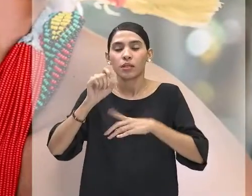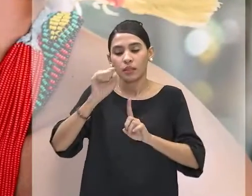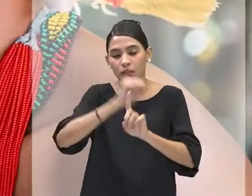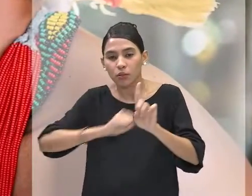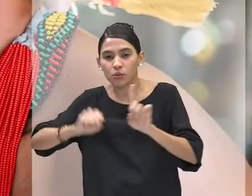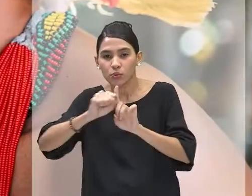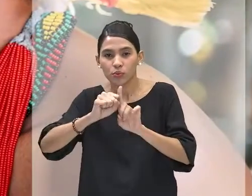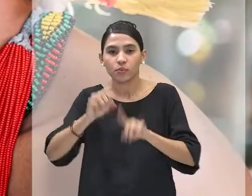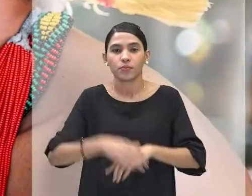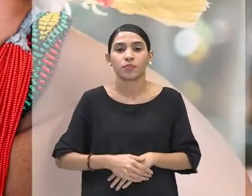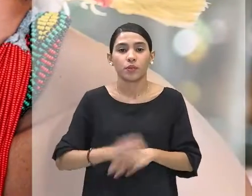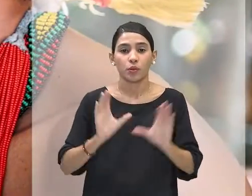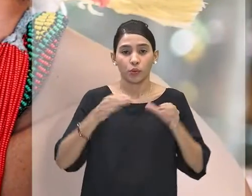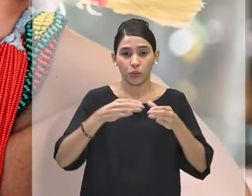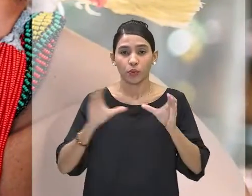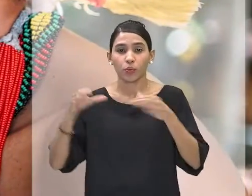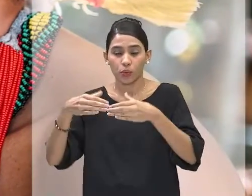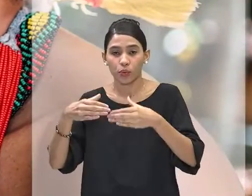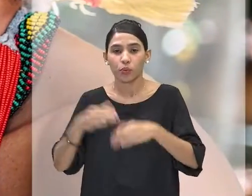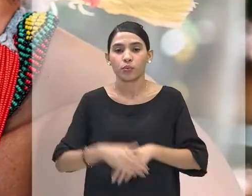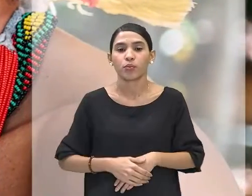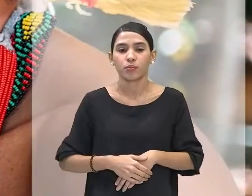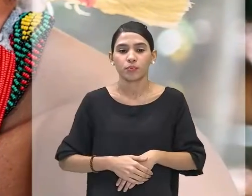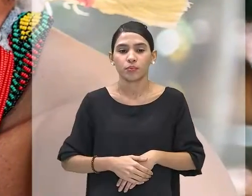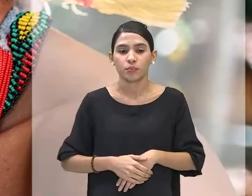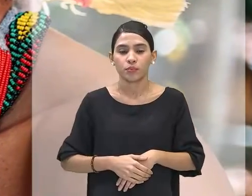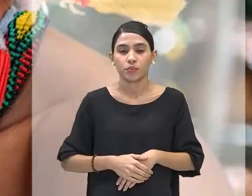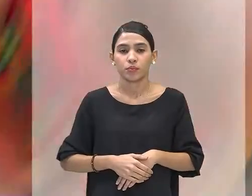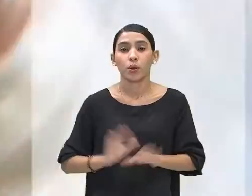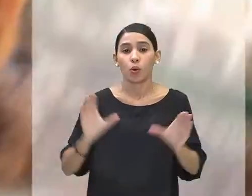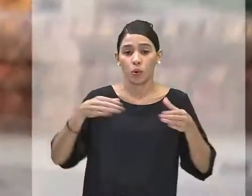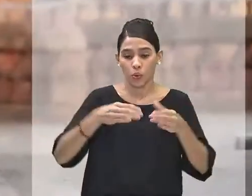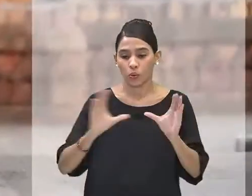social. Os grupos étnicos, os grupos eles se